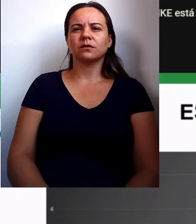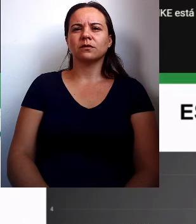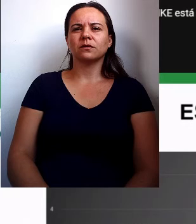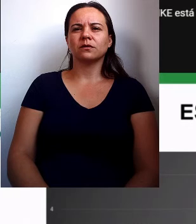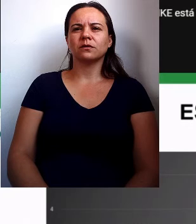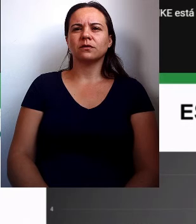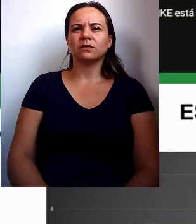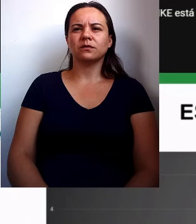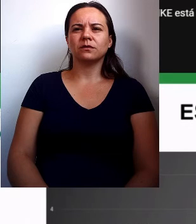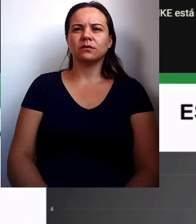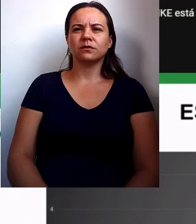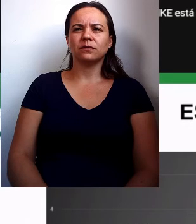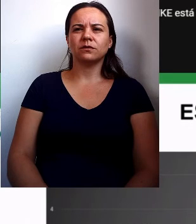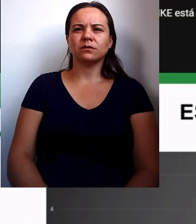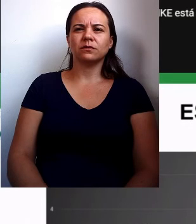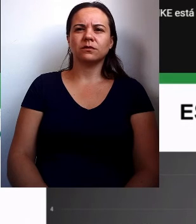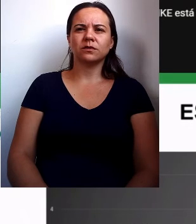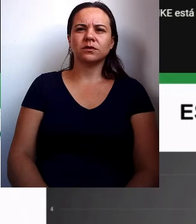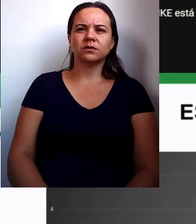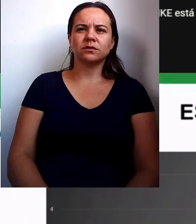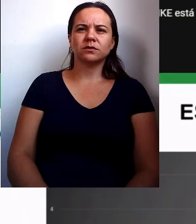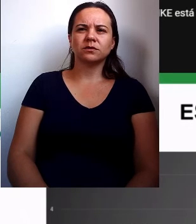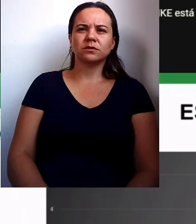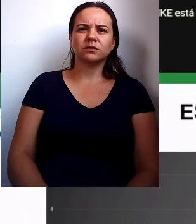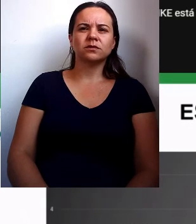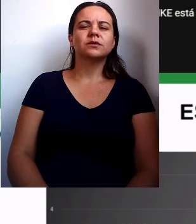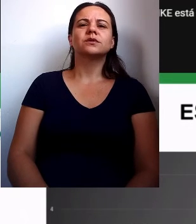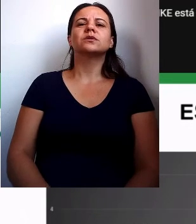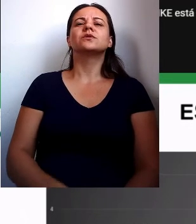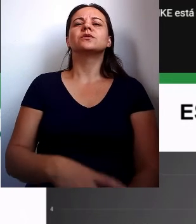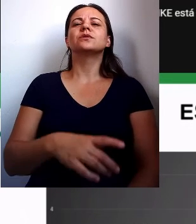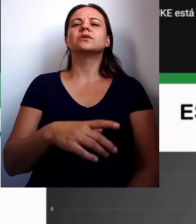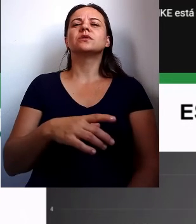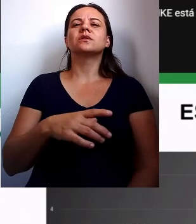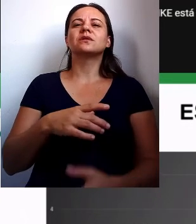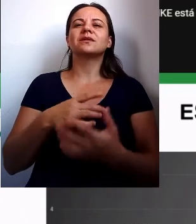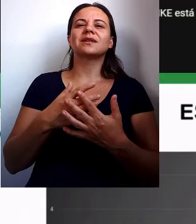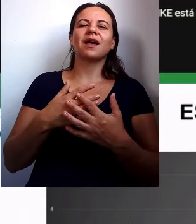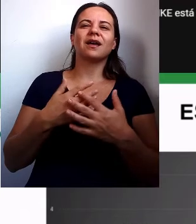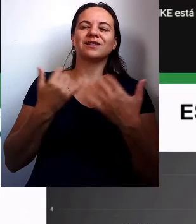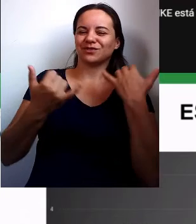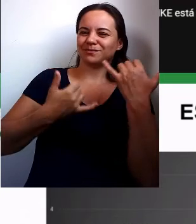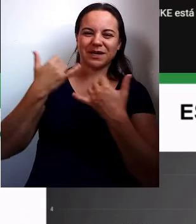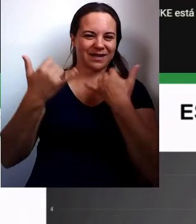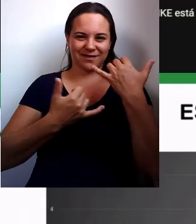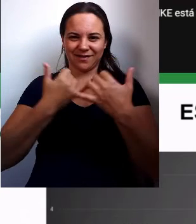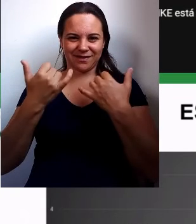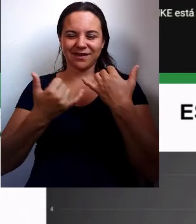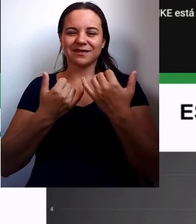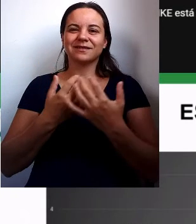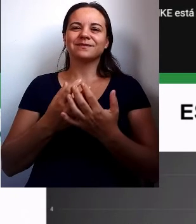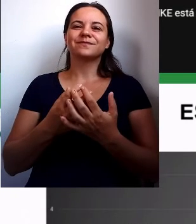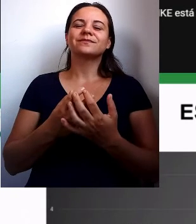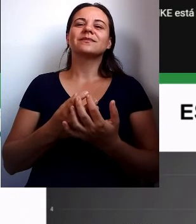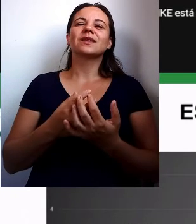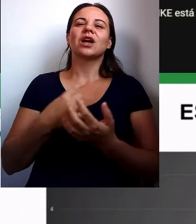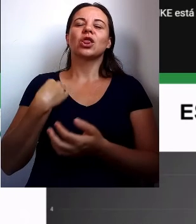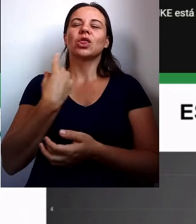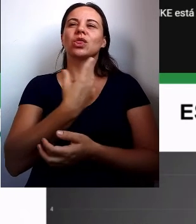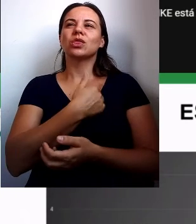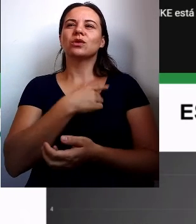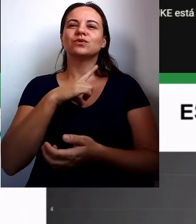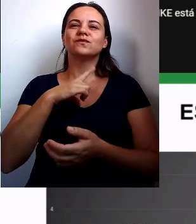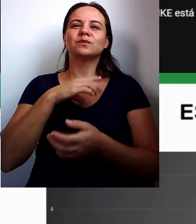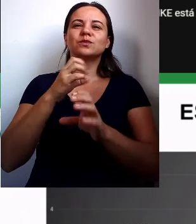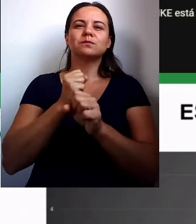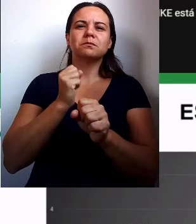Já no divertimento, né, a gente pode perceber aqui que a gente teve uma média de 3,2, né? Aqui nós